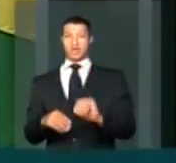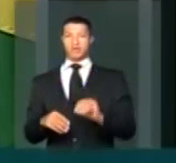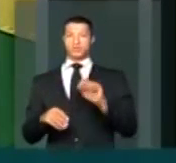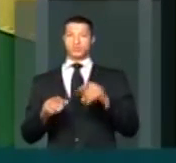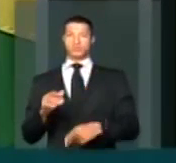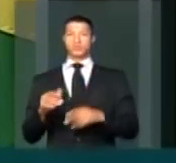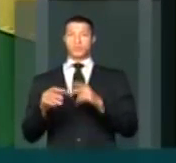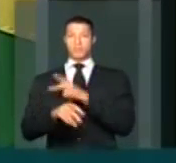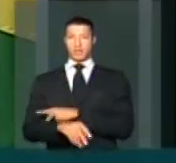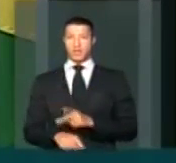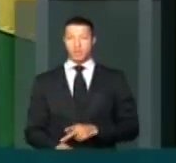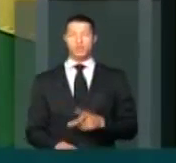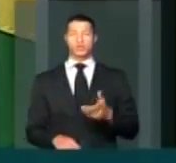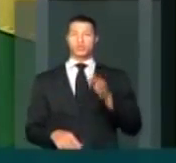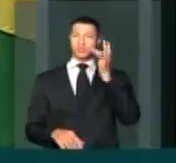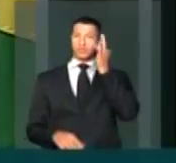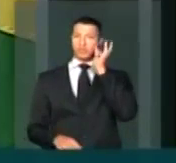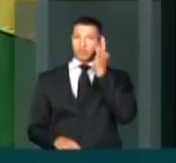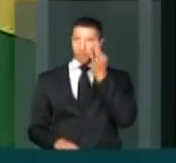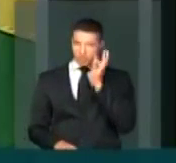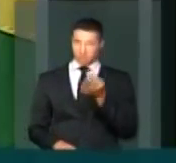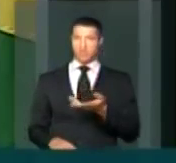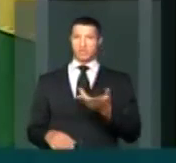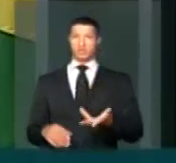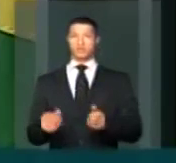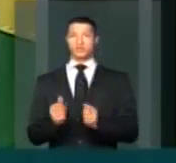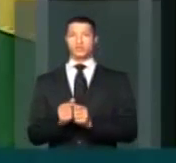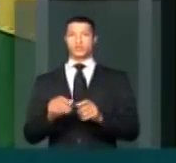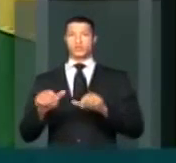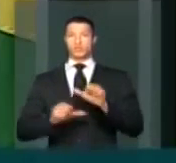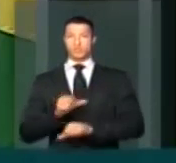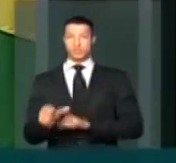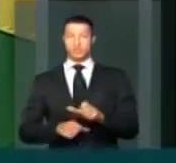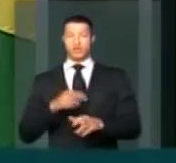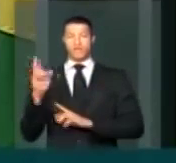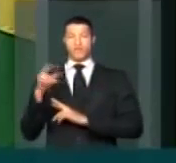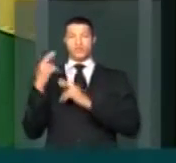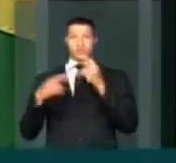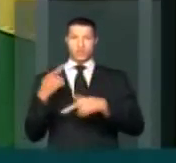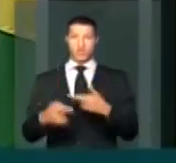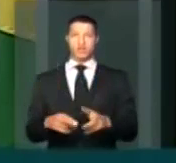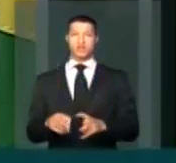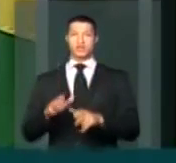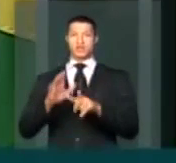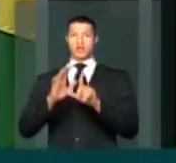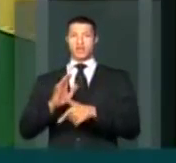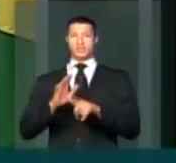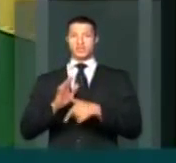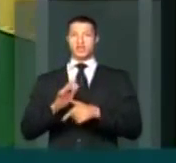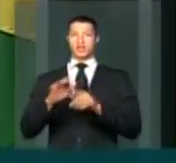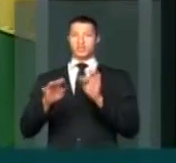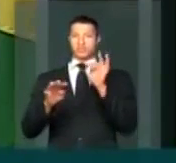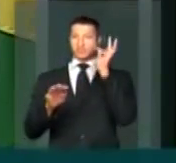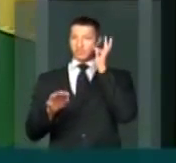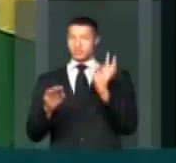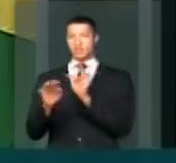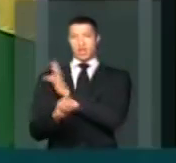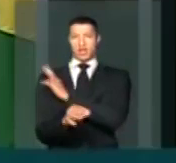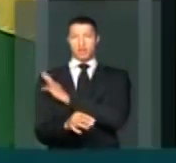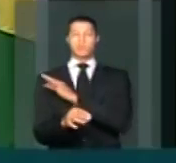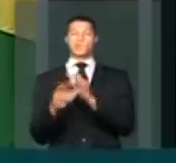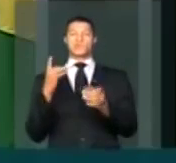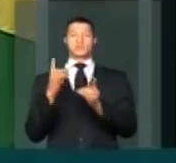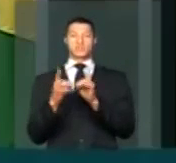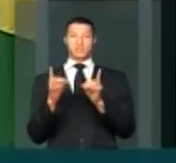improvisos pedagógicos, teorias novidadeiras travestidas de revolucionárias e atraso técnico-didático crônico,